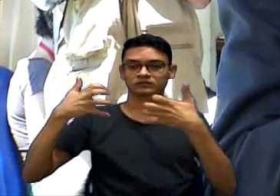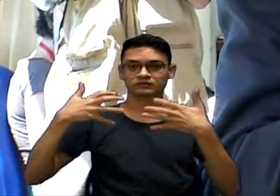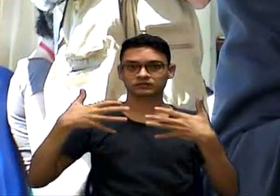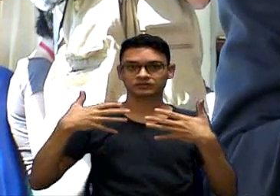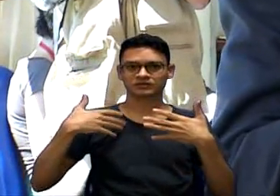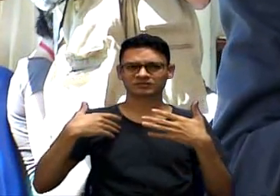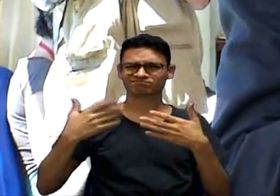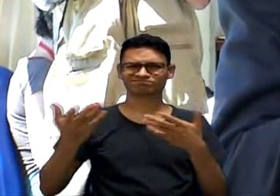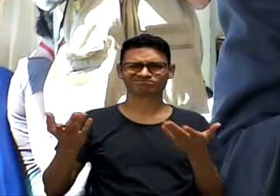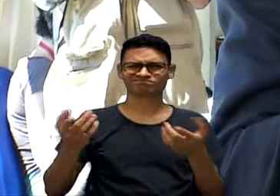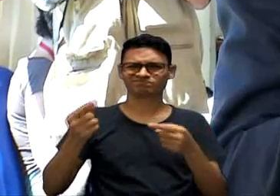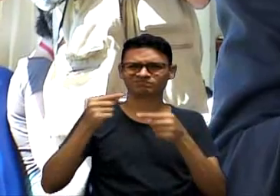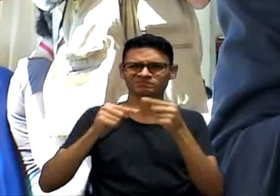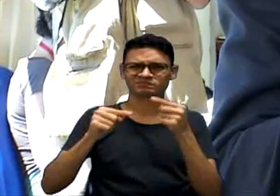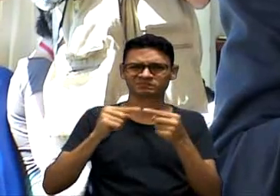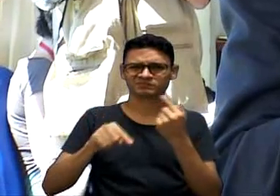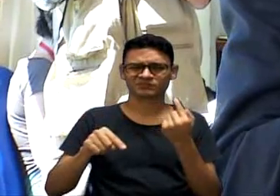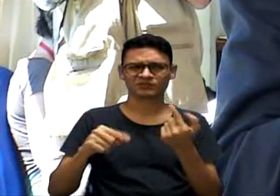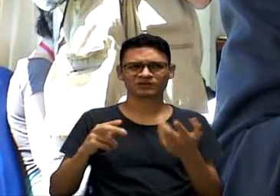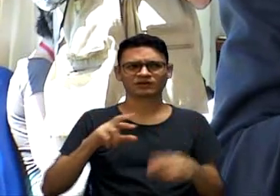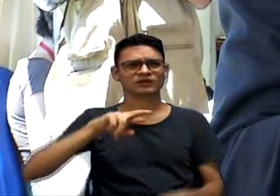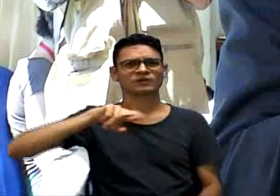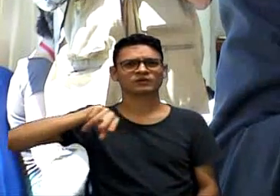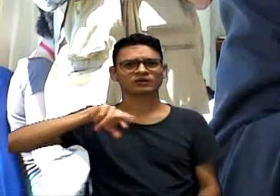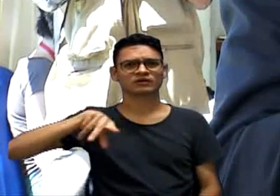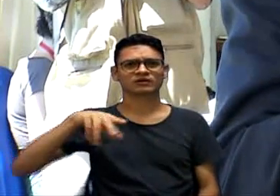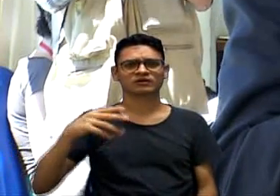é inconsistente. Em nenhum momento